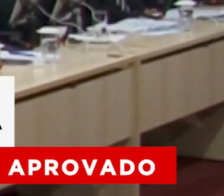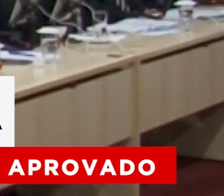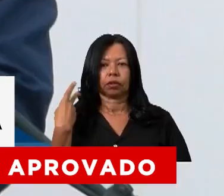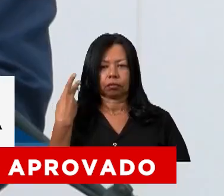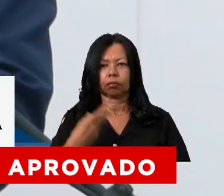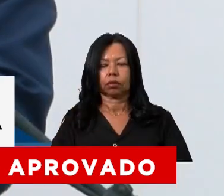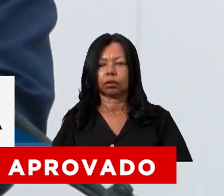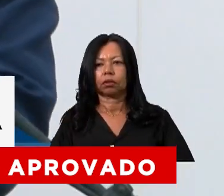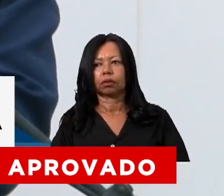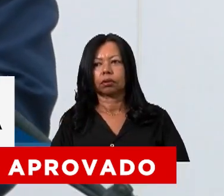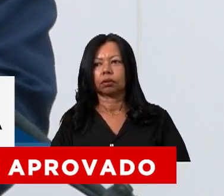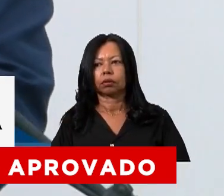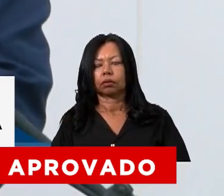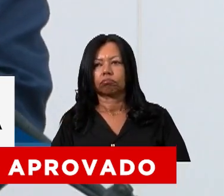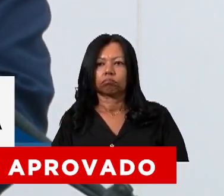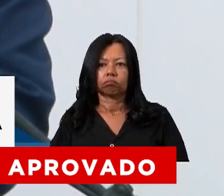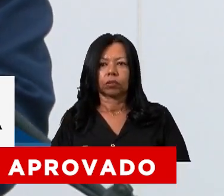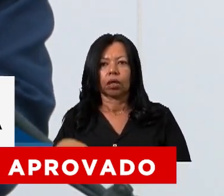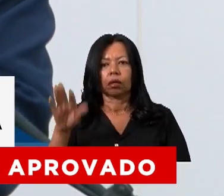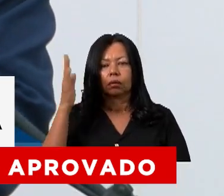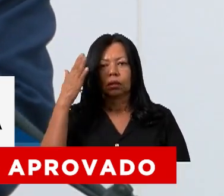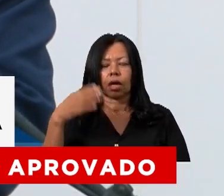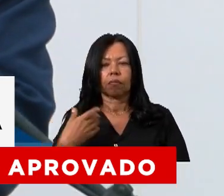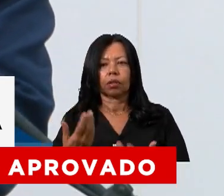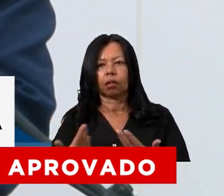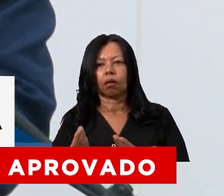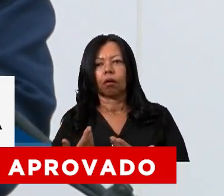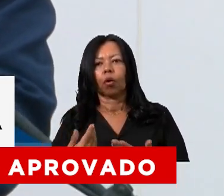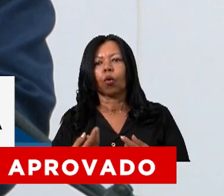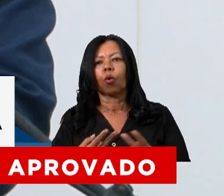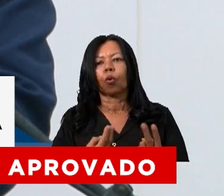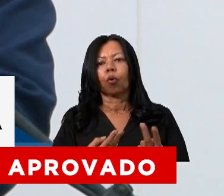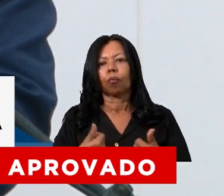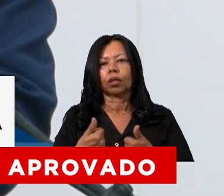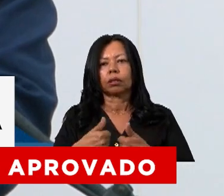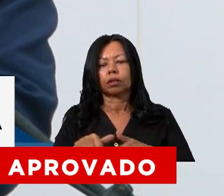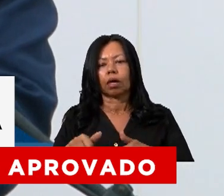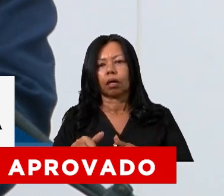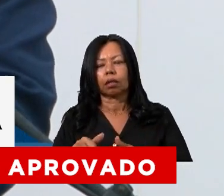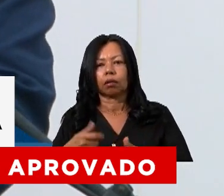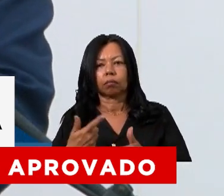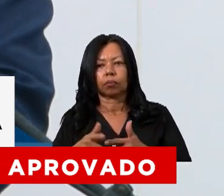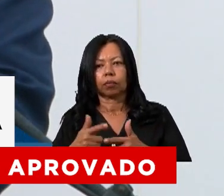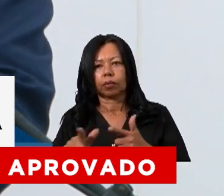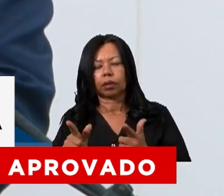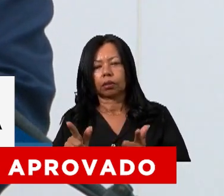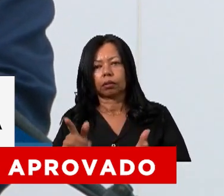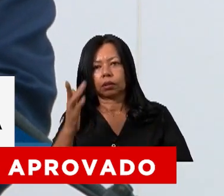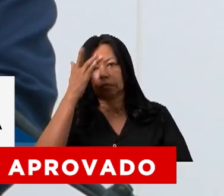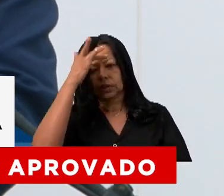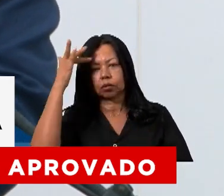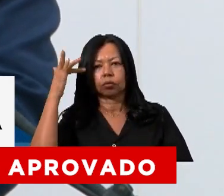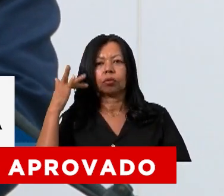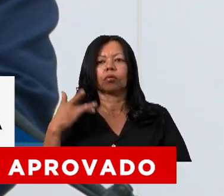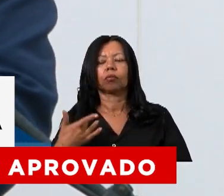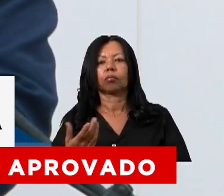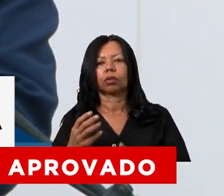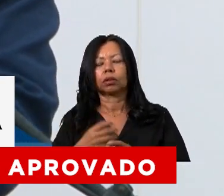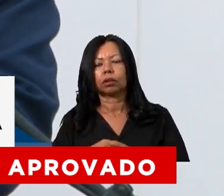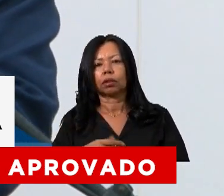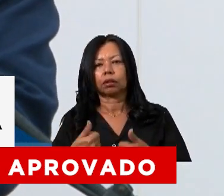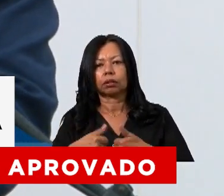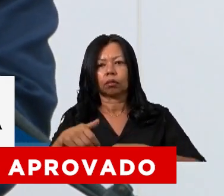rua. A gente sabe a situação que se encontra, essa, principalmente pós-pandemia, a questão dessa vulnerabilidade